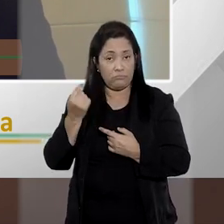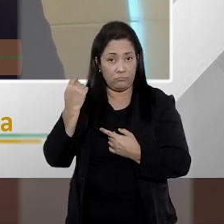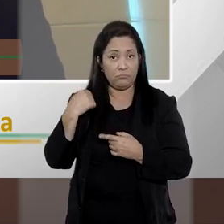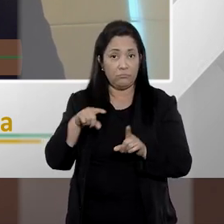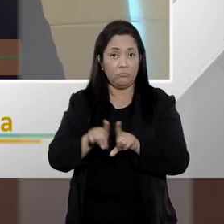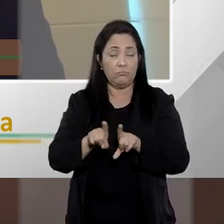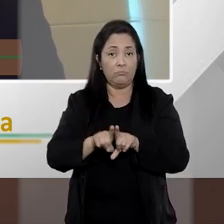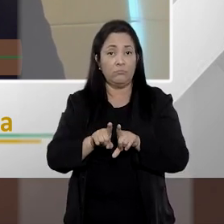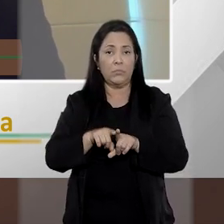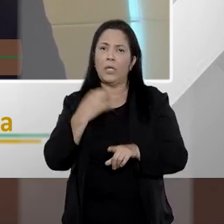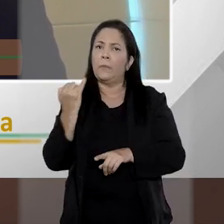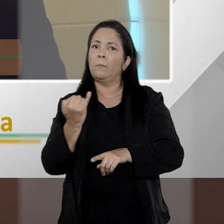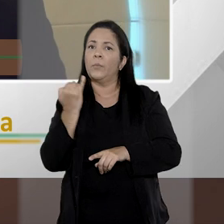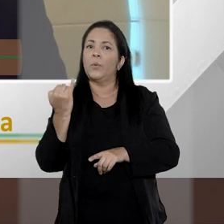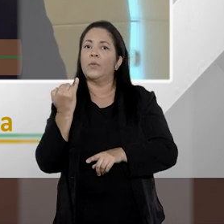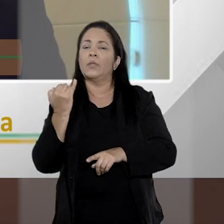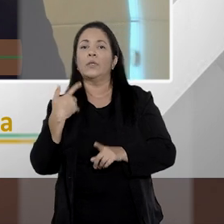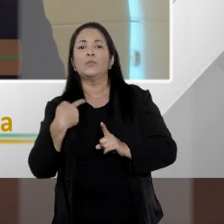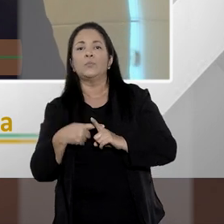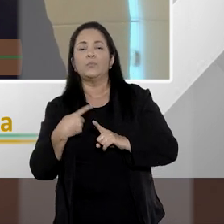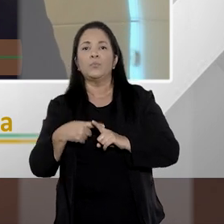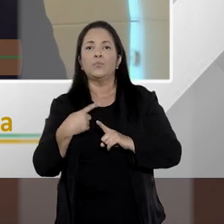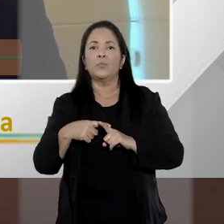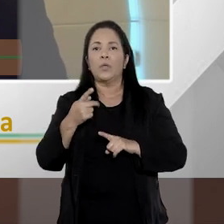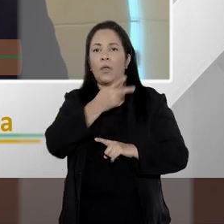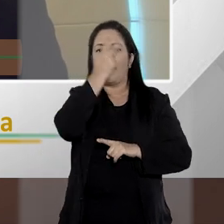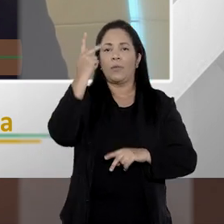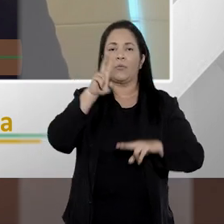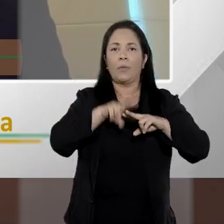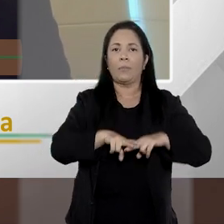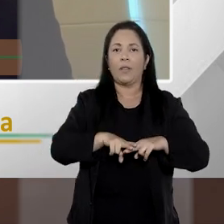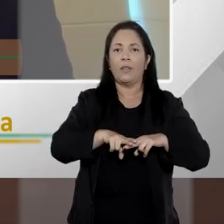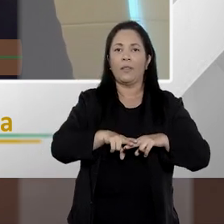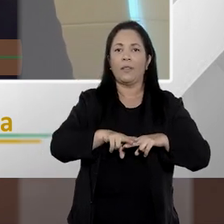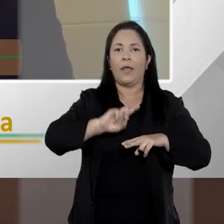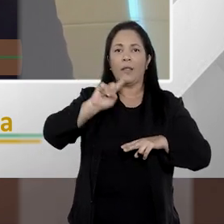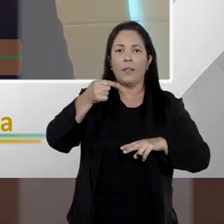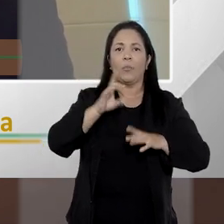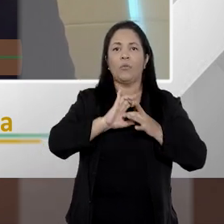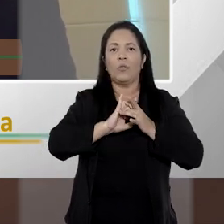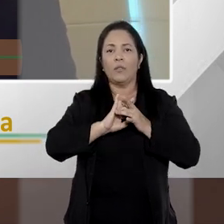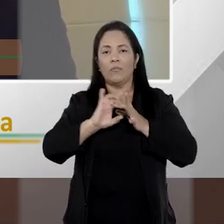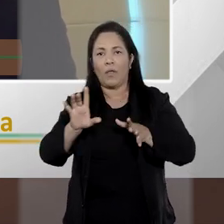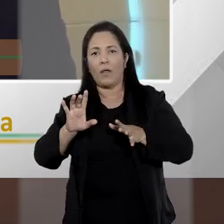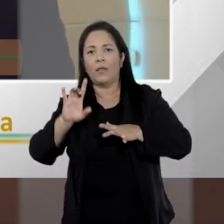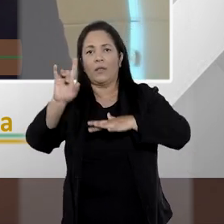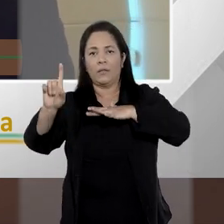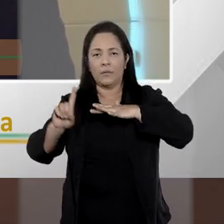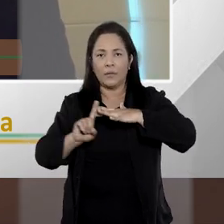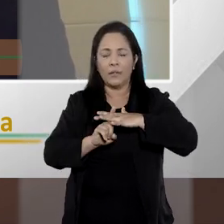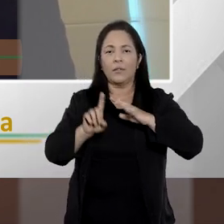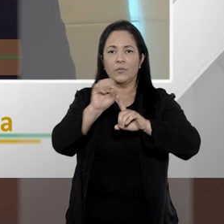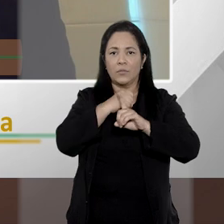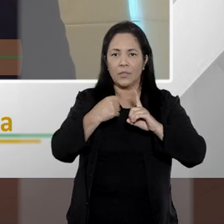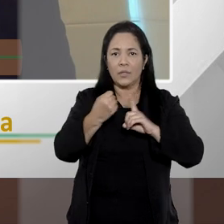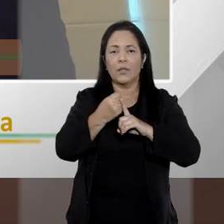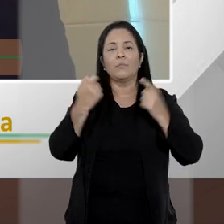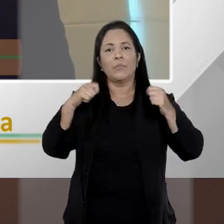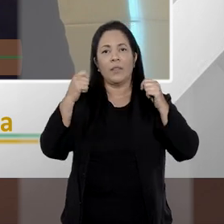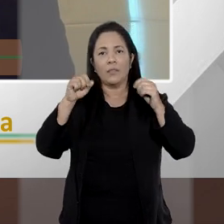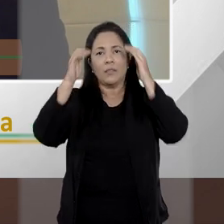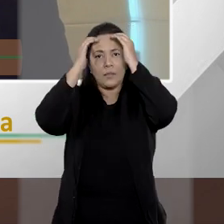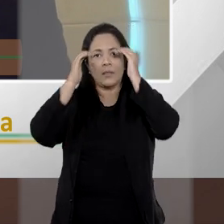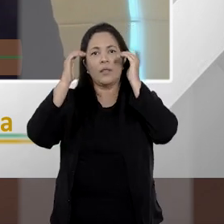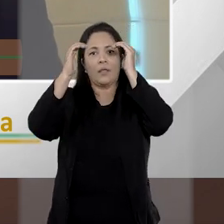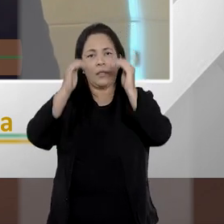uma importância gritante em termos de ressocialização do indivíduo. Na perspectiva humana, que eu também concordo, Flávio,